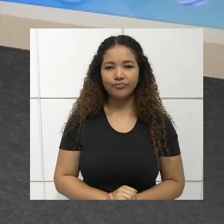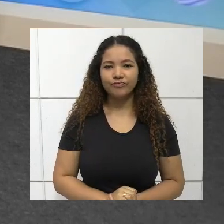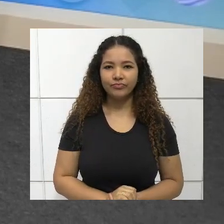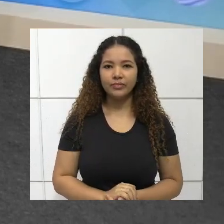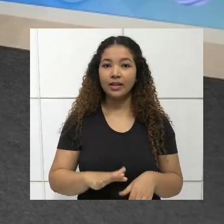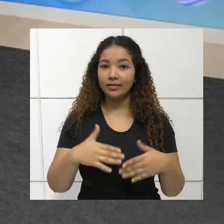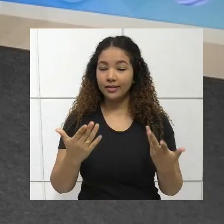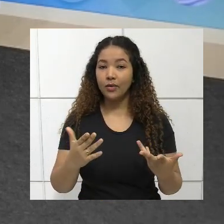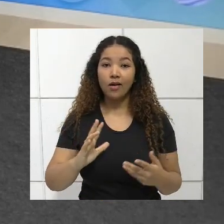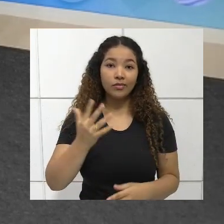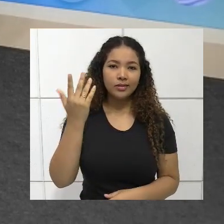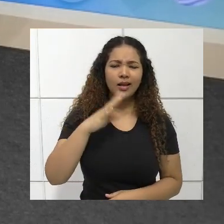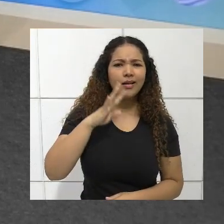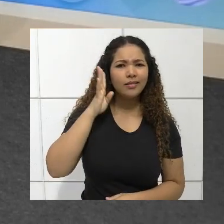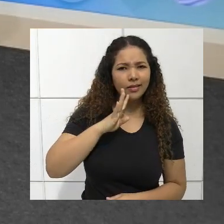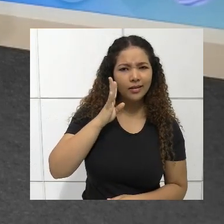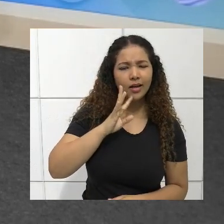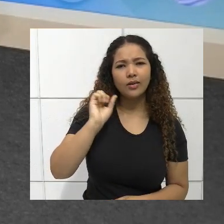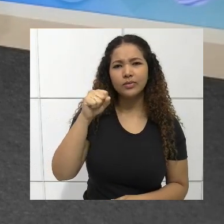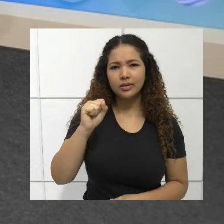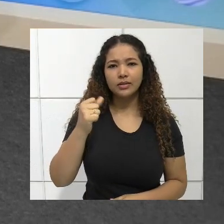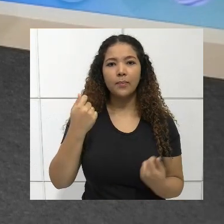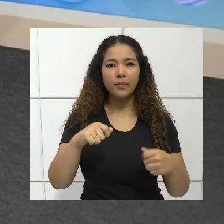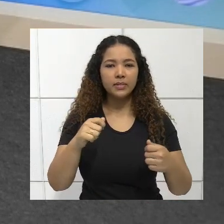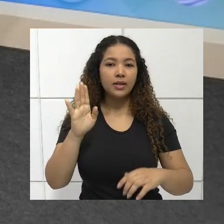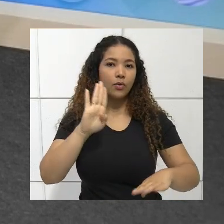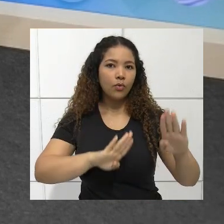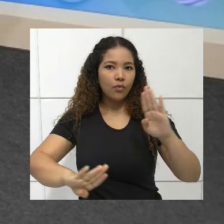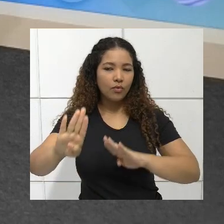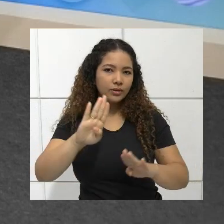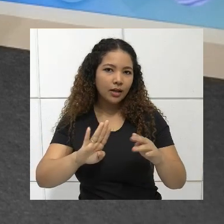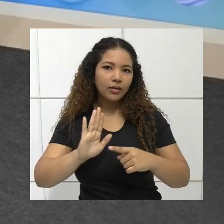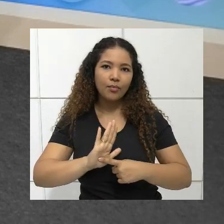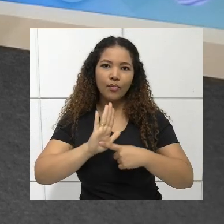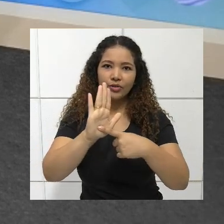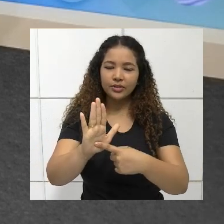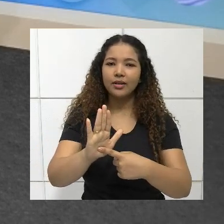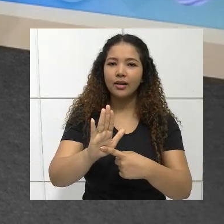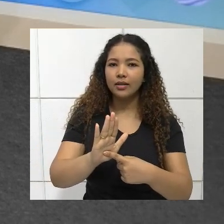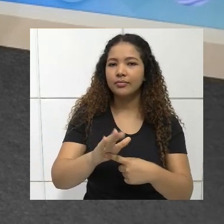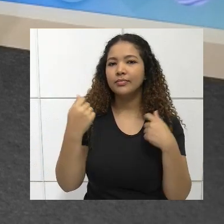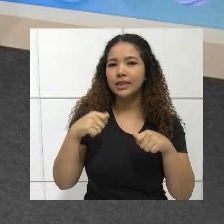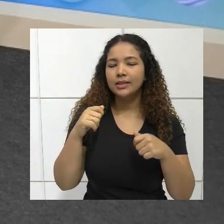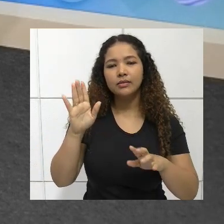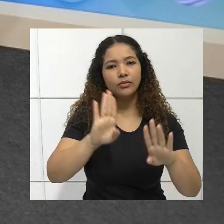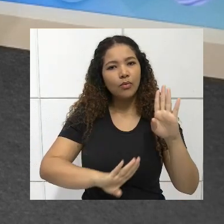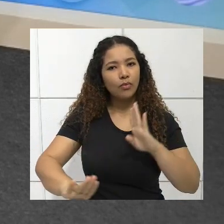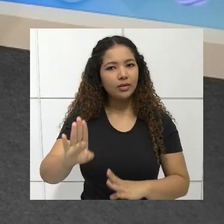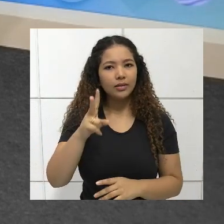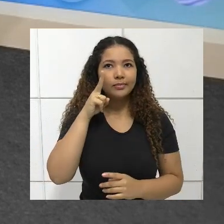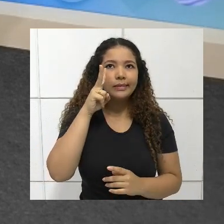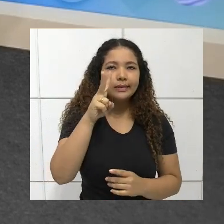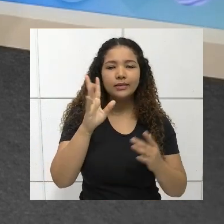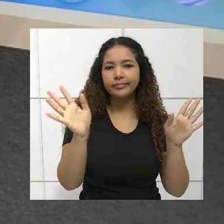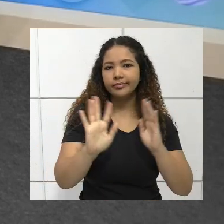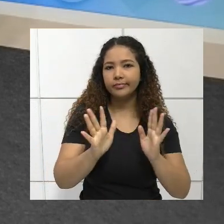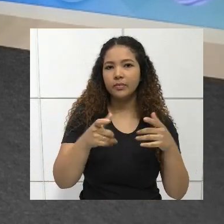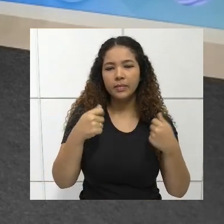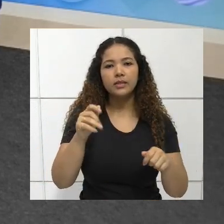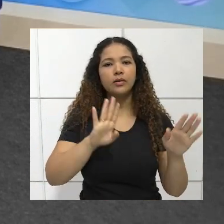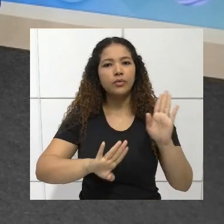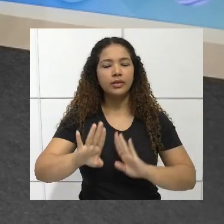um fenômeno muito bacana, muito legal. E tome os cuidados como foi mostrado na matéria, todos os cuidados a serem tomados para você ver esse espetáculo